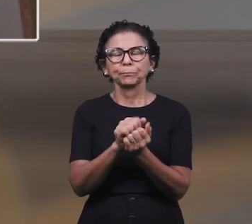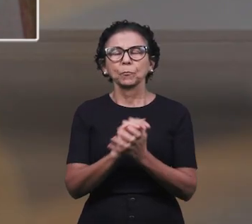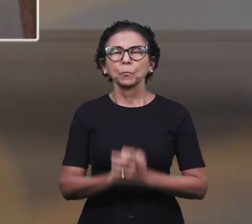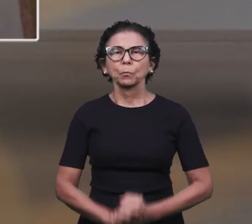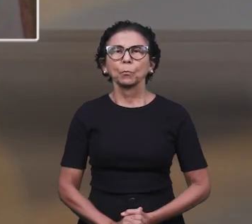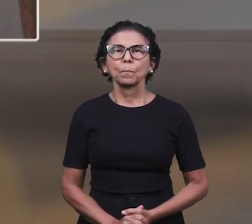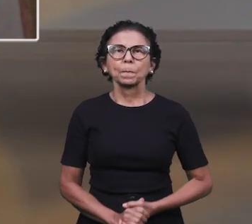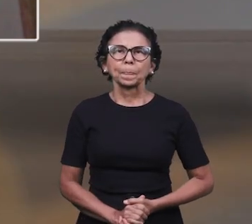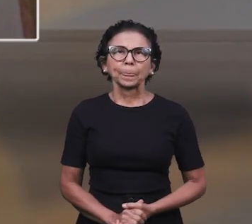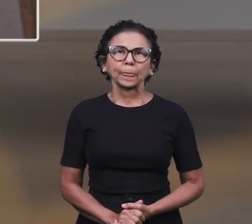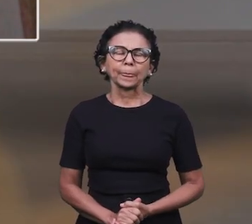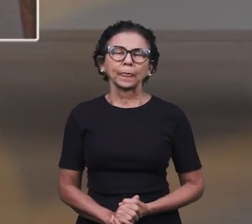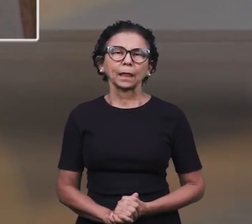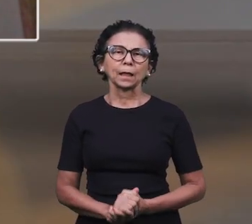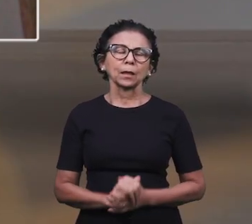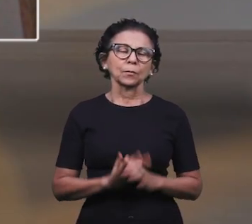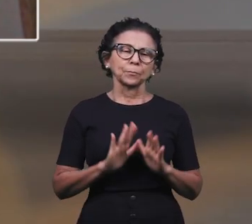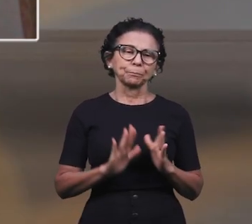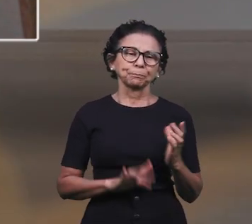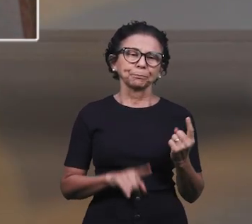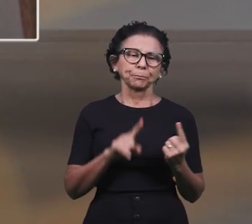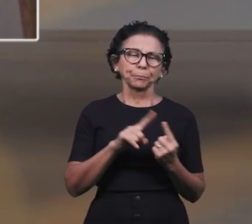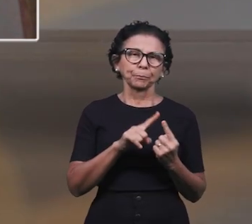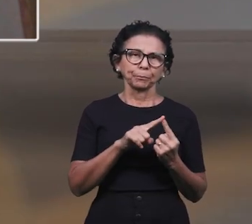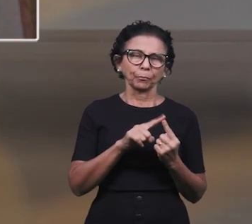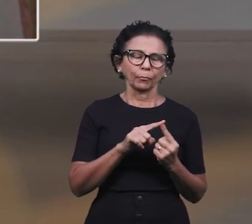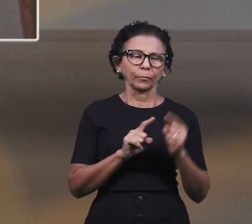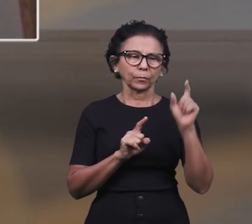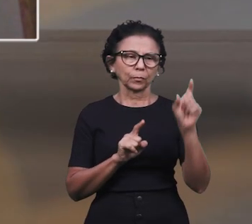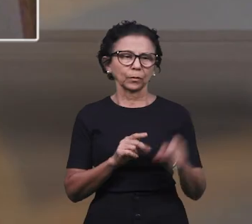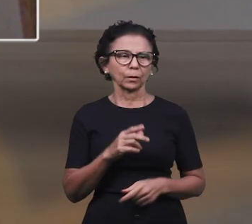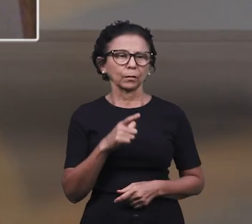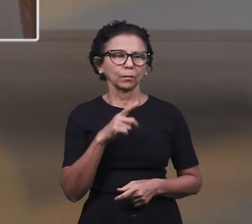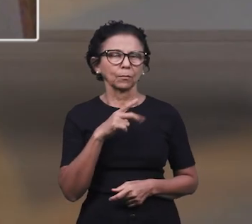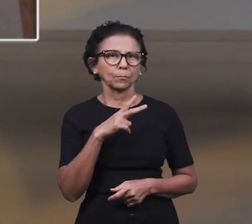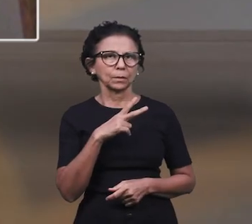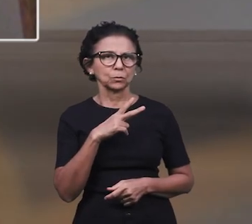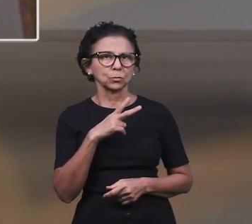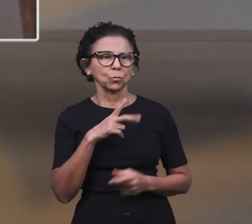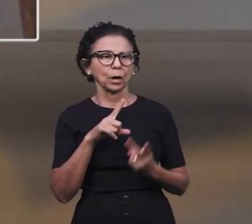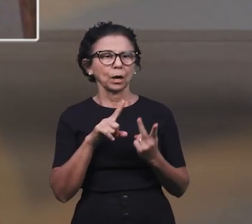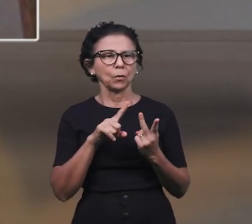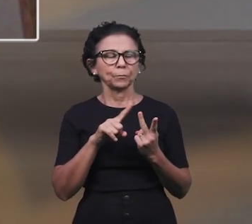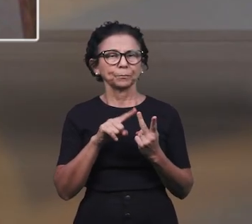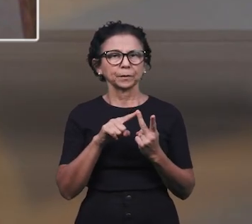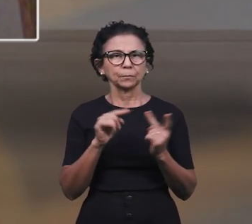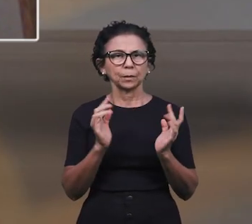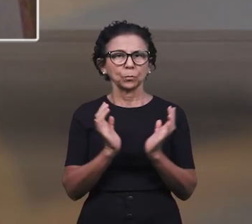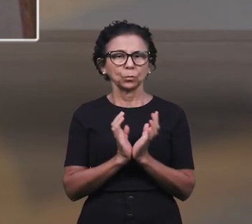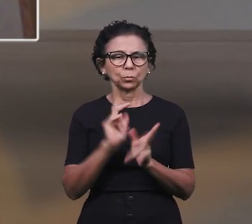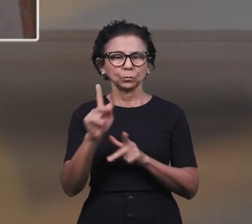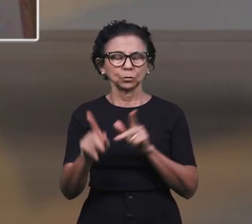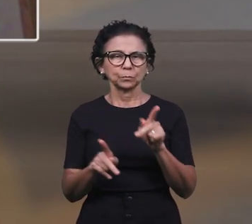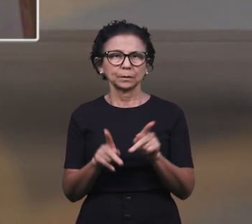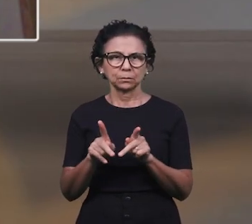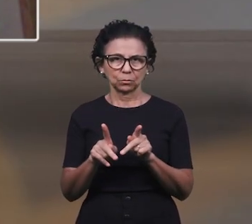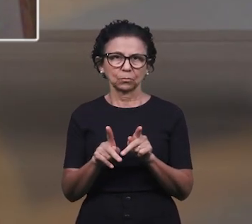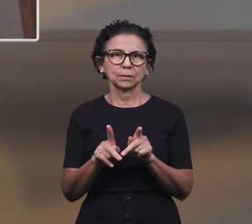dois aspectos, tanto individual, olhando para o indivíduo, como também para o coletivo, para o